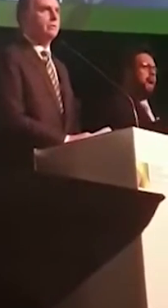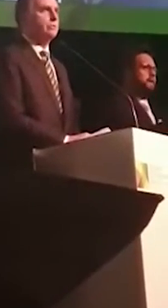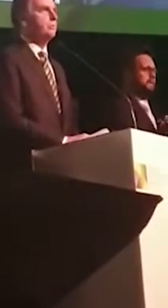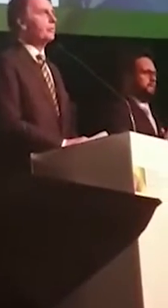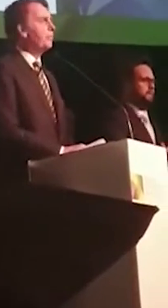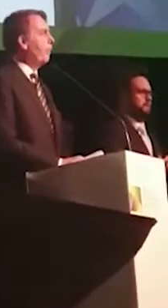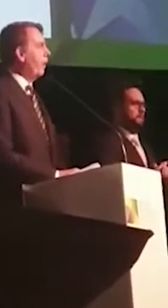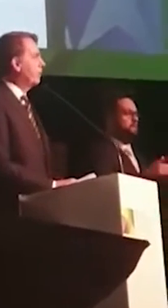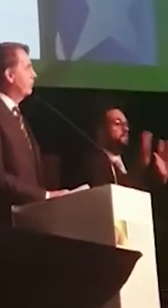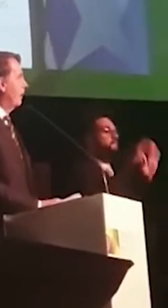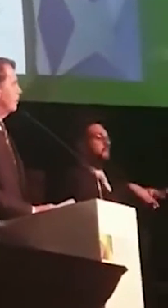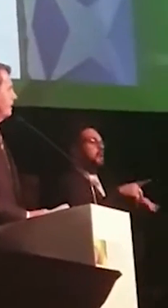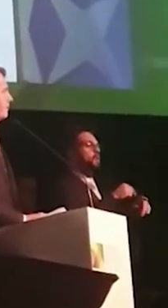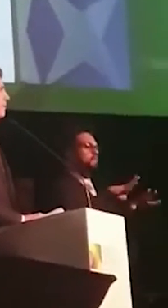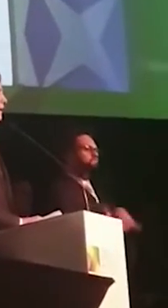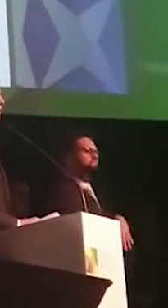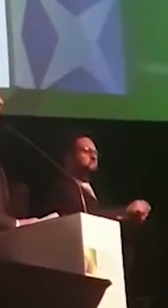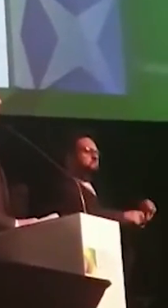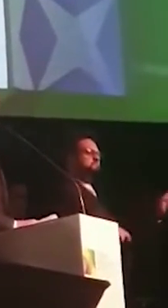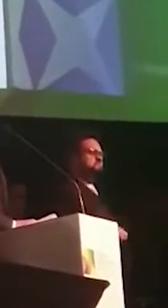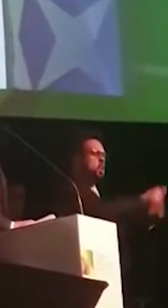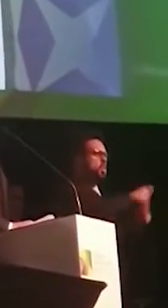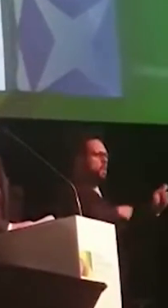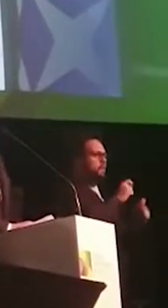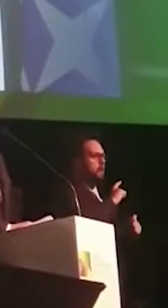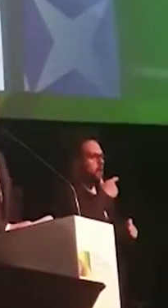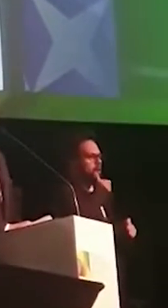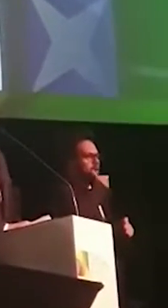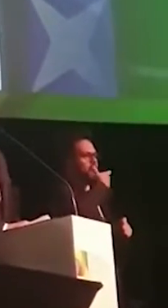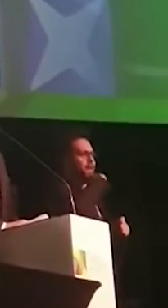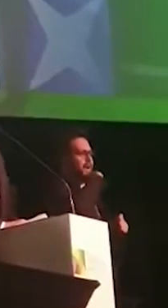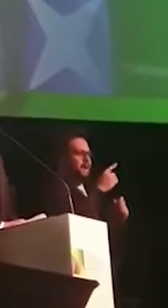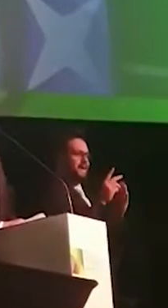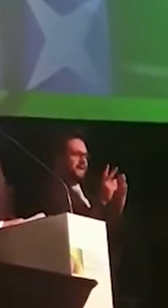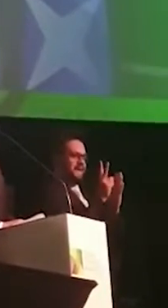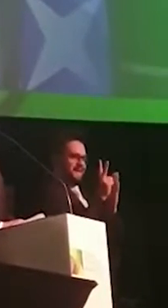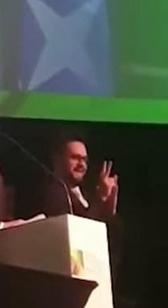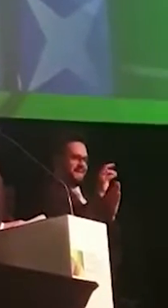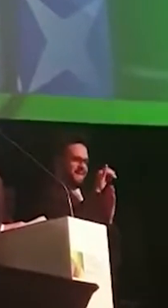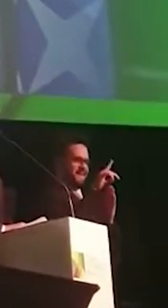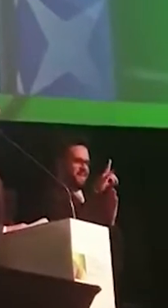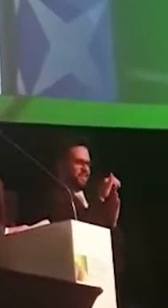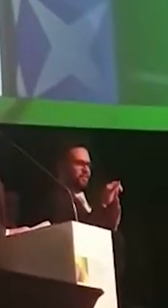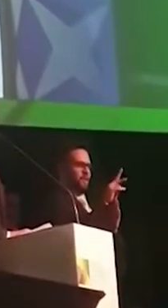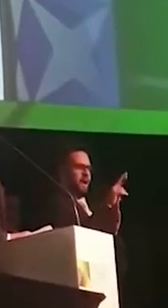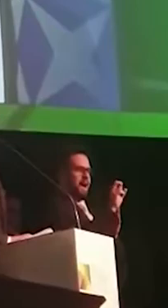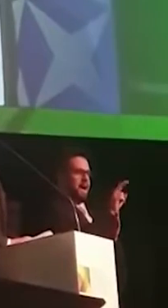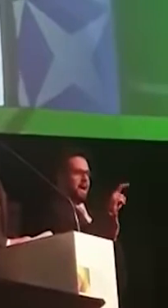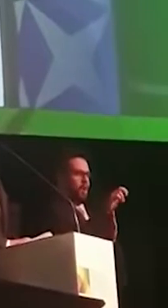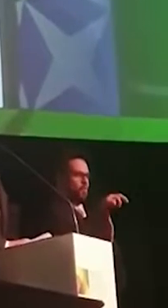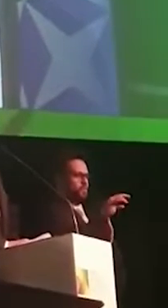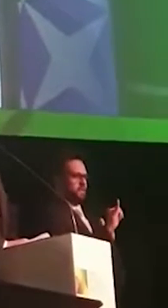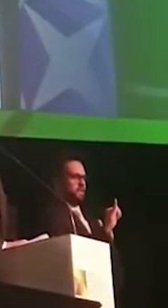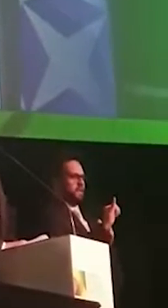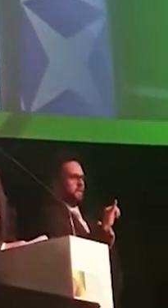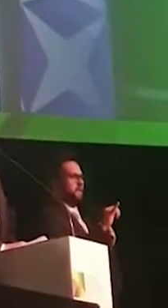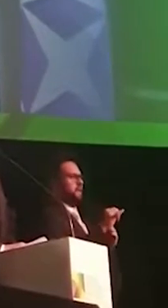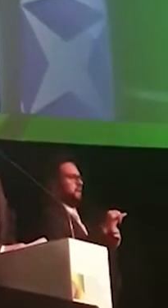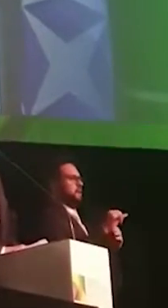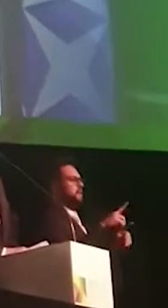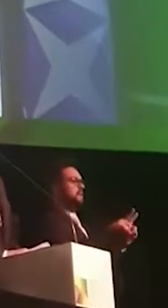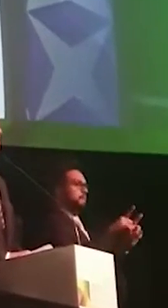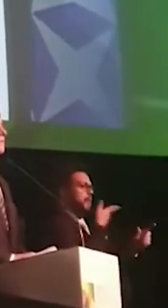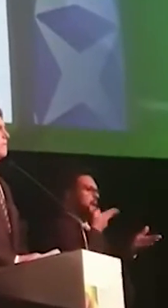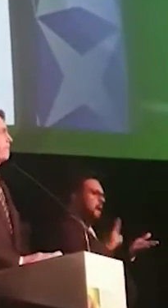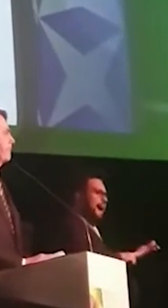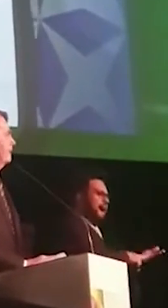final no monopólio do Raoni para falar sobre a Amazônia. Levamos ali uma carta de interesse de